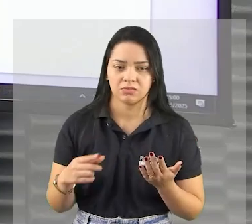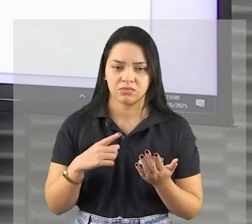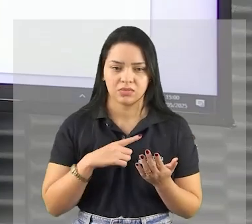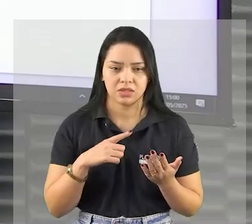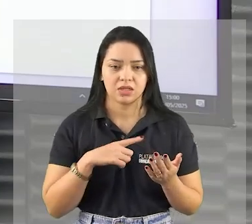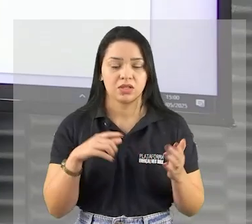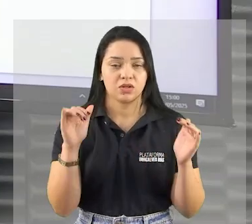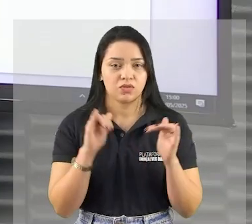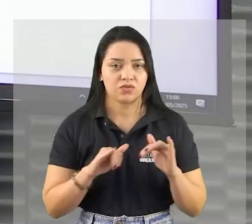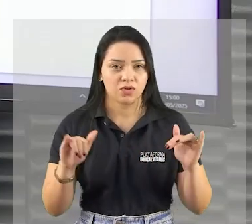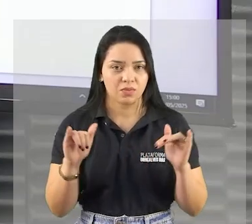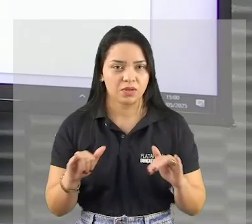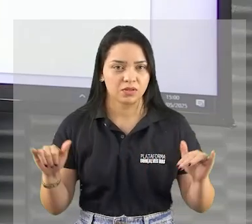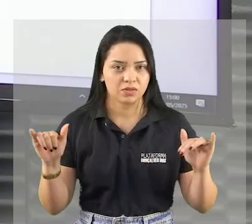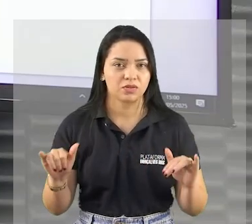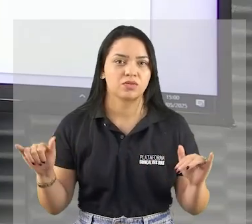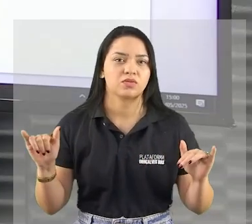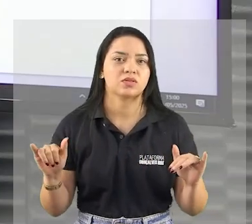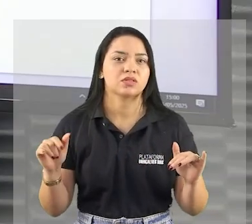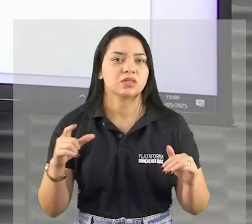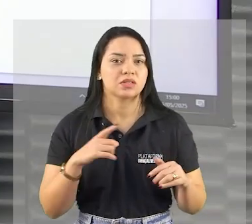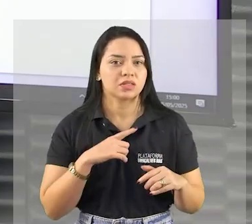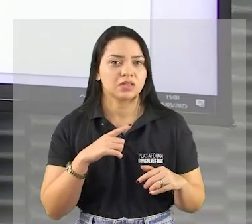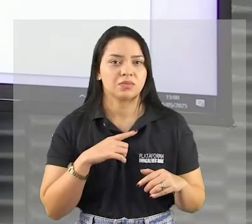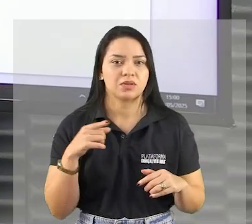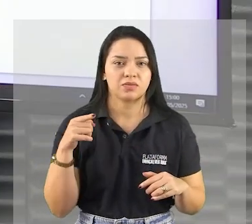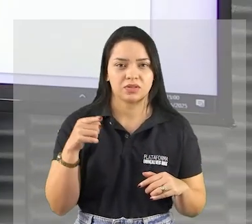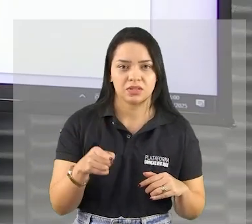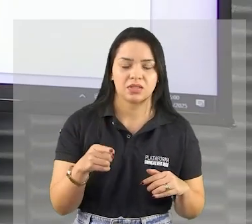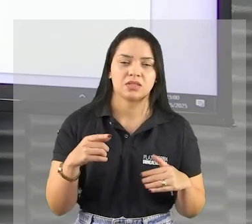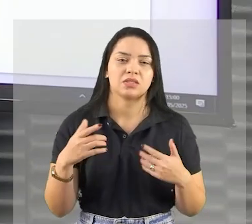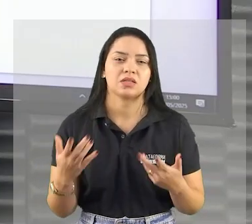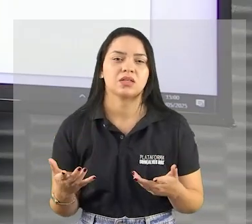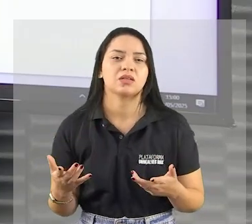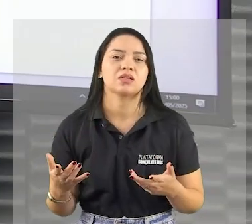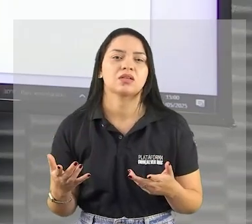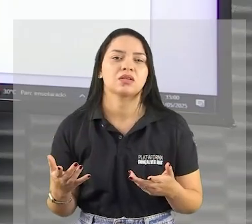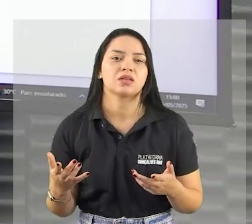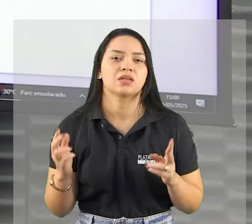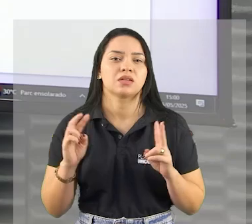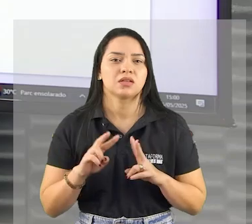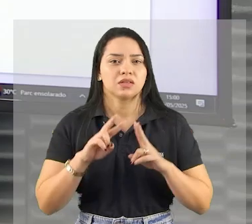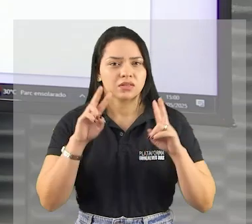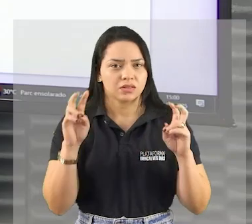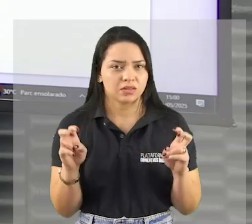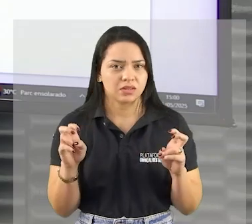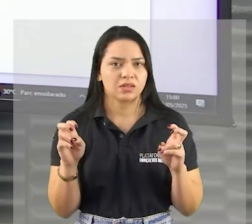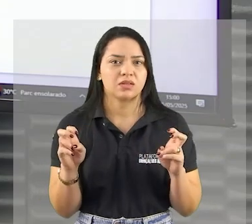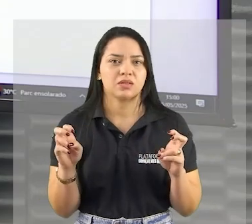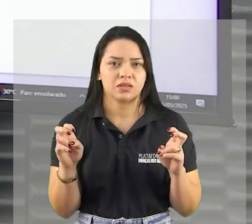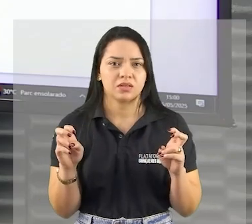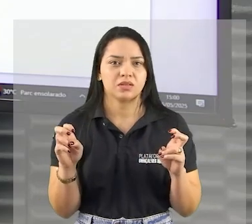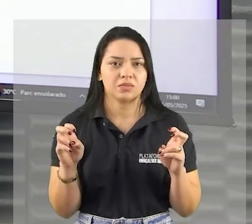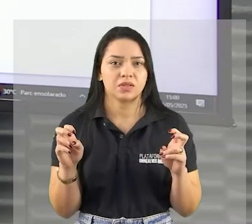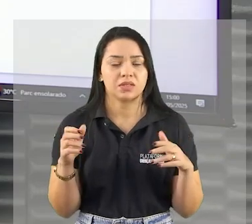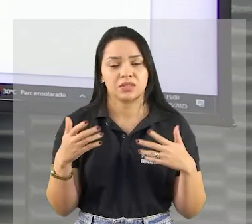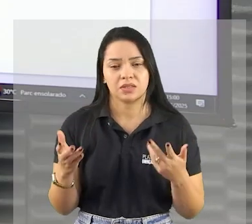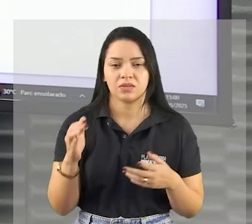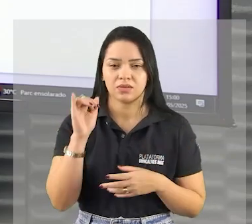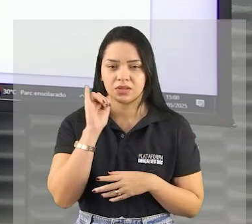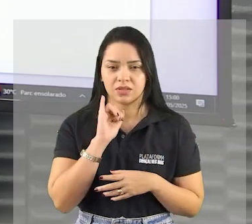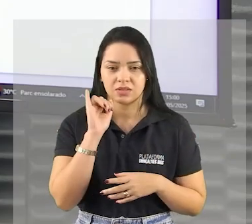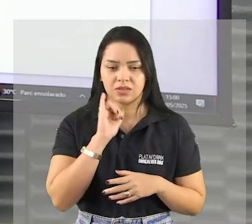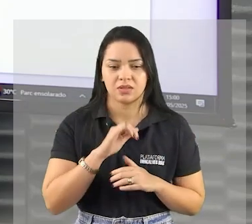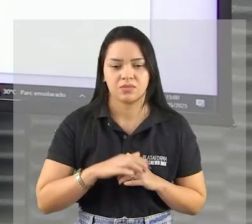de informações onde são trazidas para vocês ali elementos sobre um determinado tema. Então, por